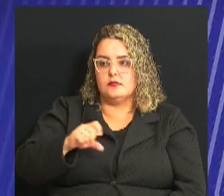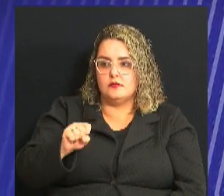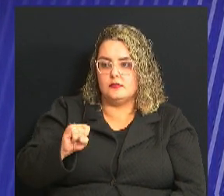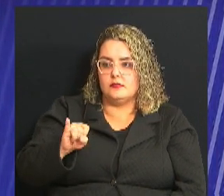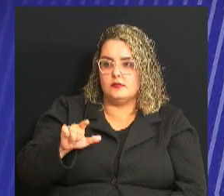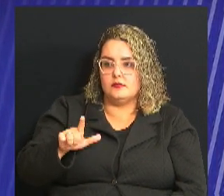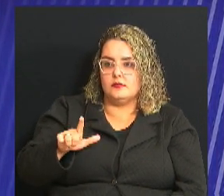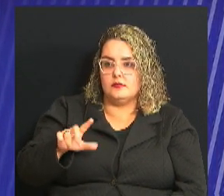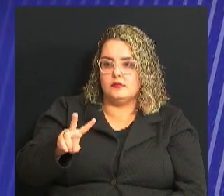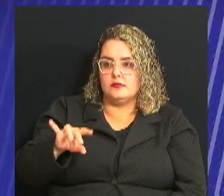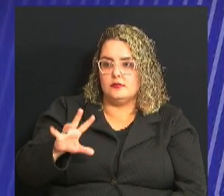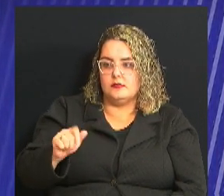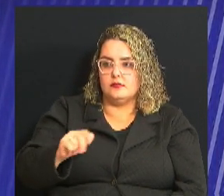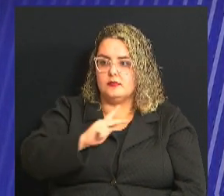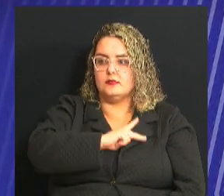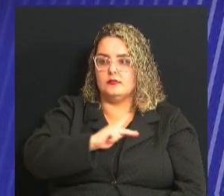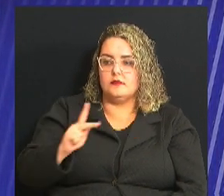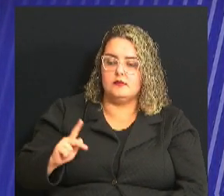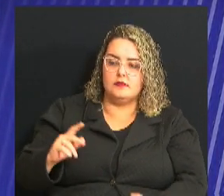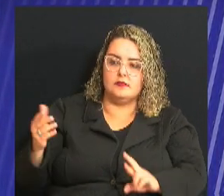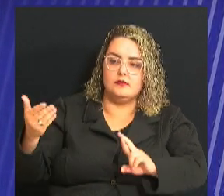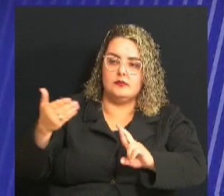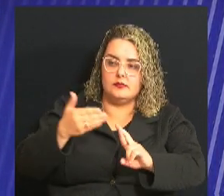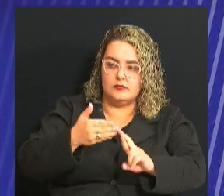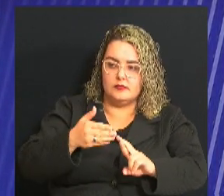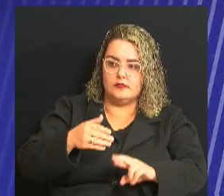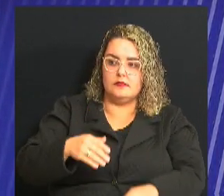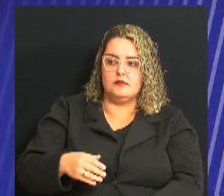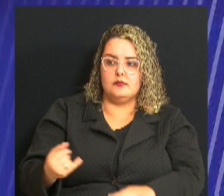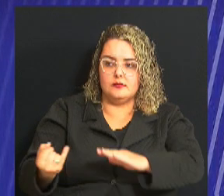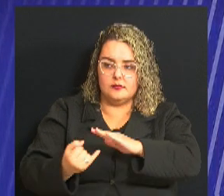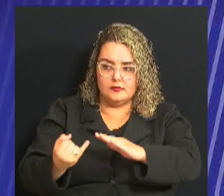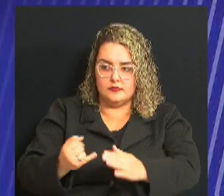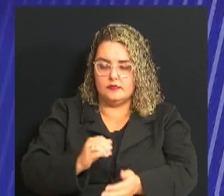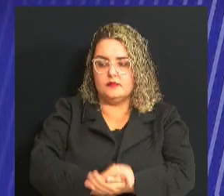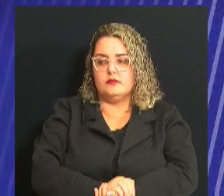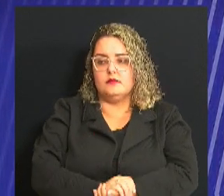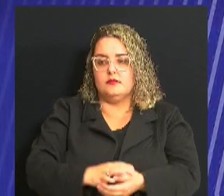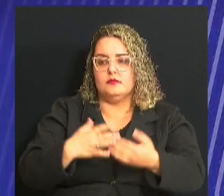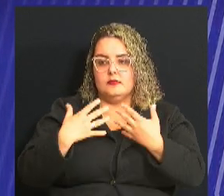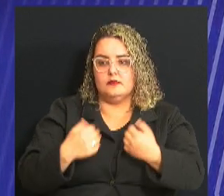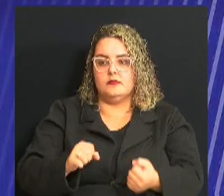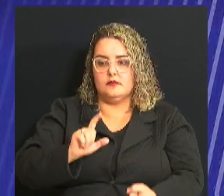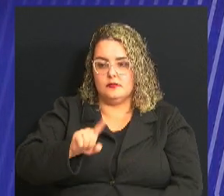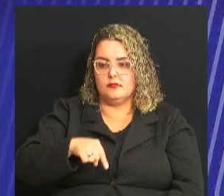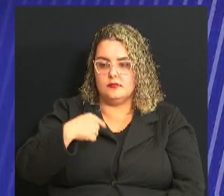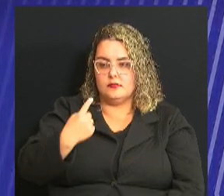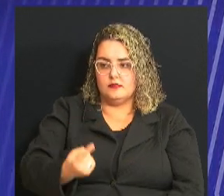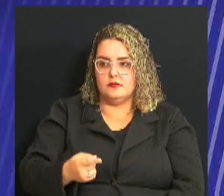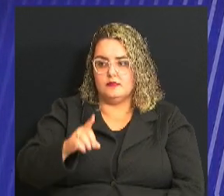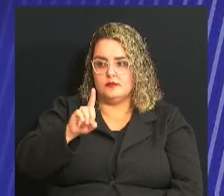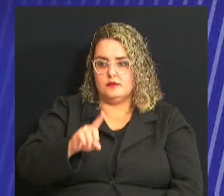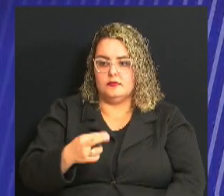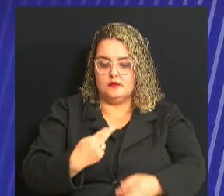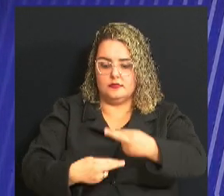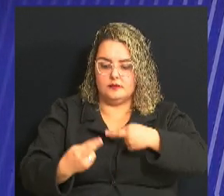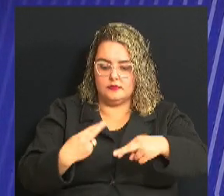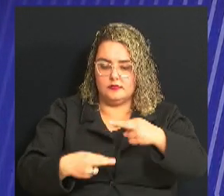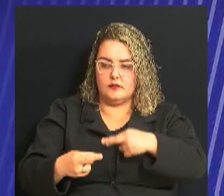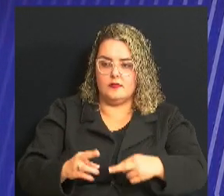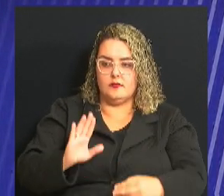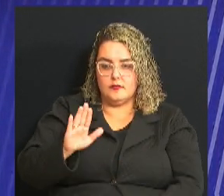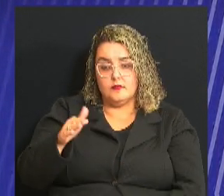como presidente representando essa entidade. Tendo assumido, na sequência, a diretoria de relações